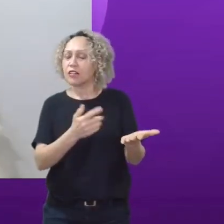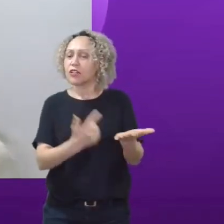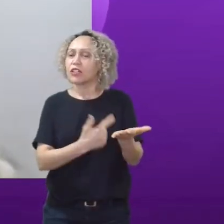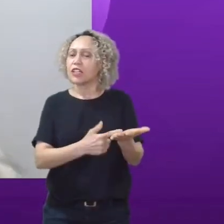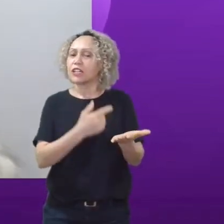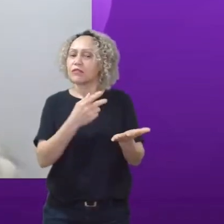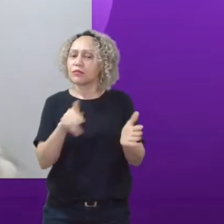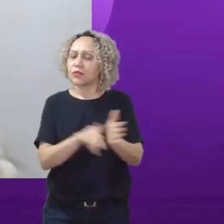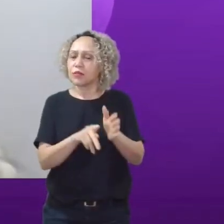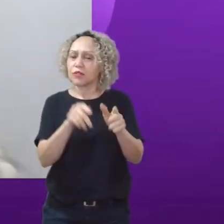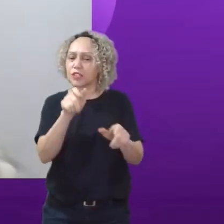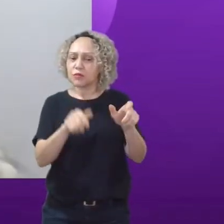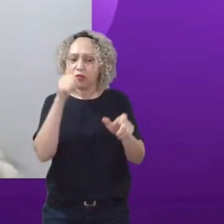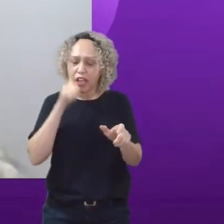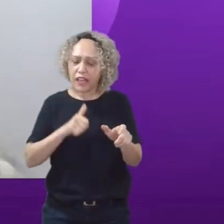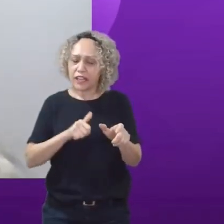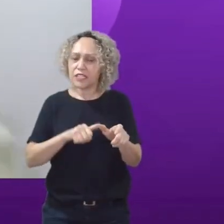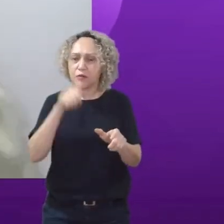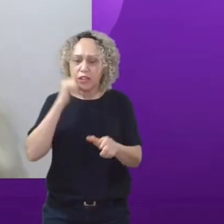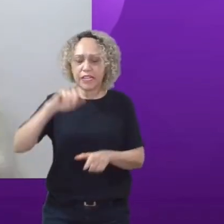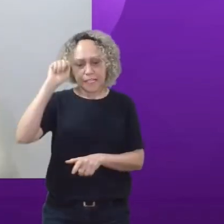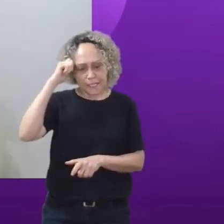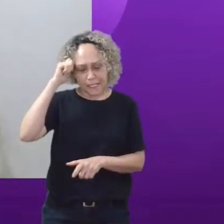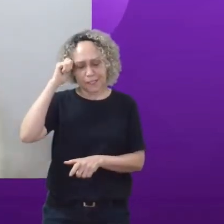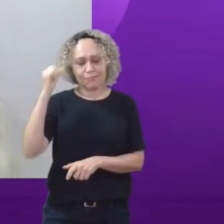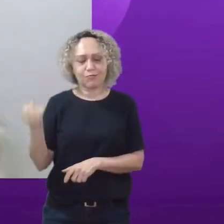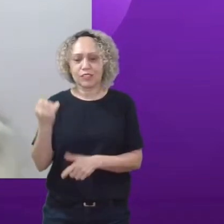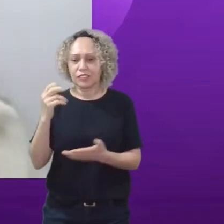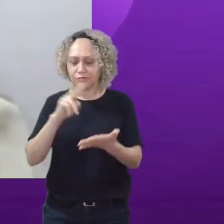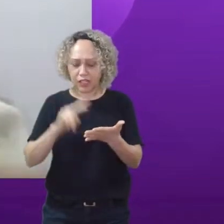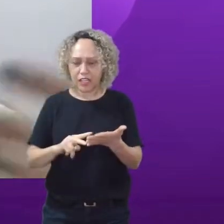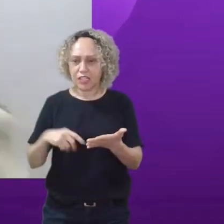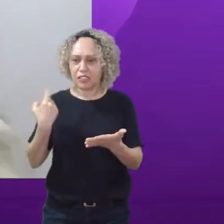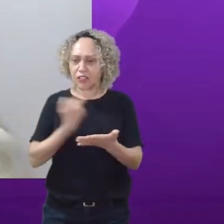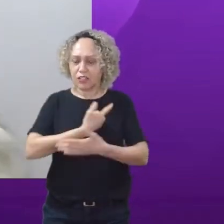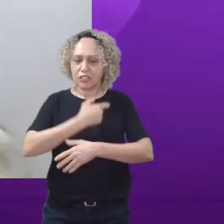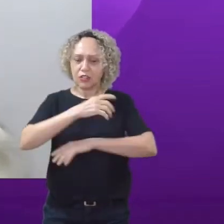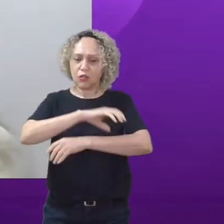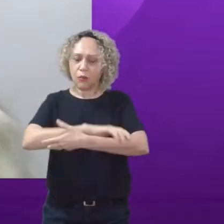ter contribuído, né, para que nossas companheiras, mulheres feministas,